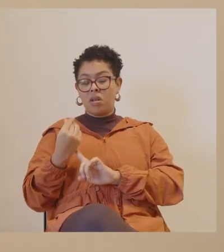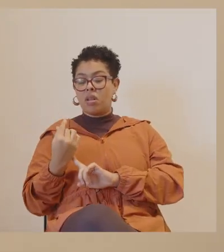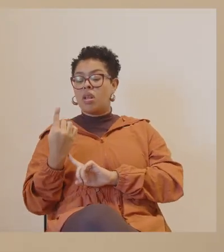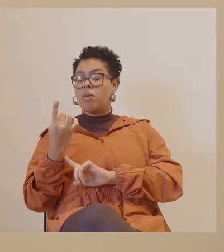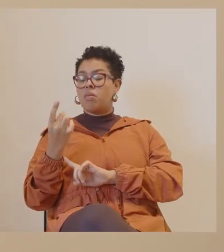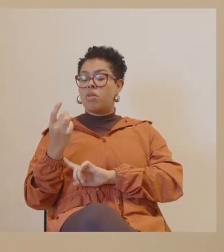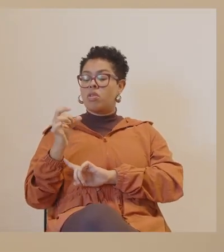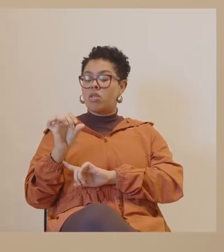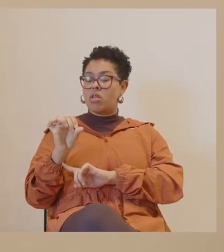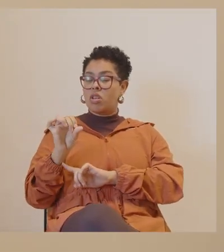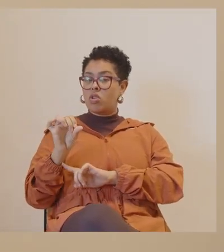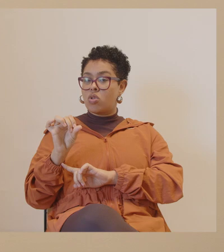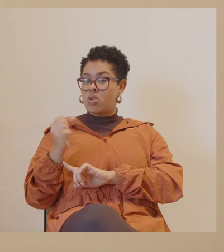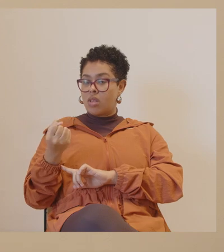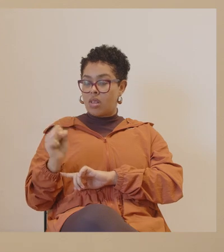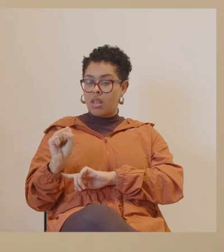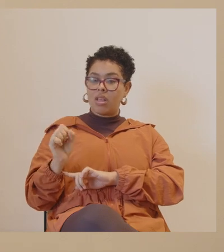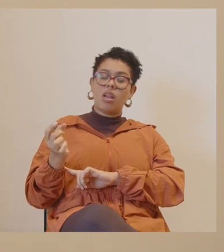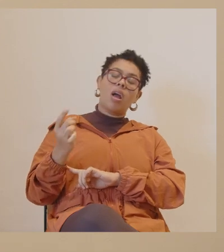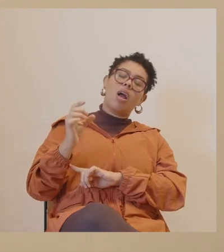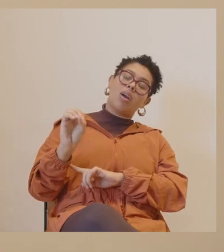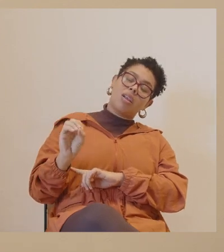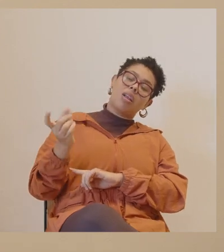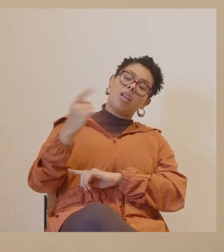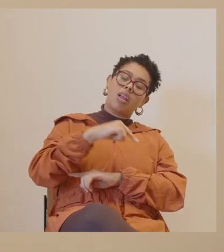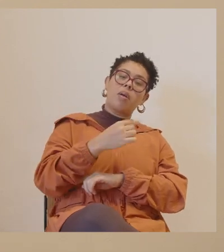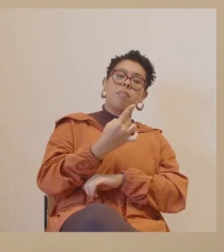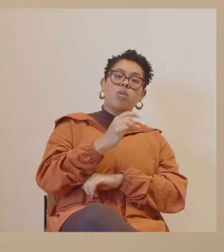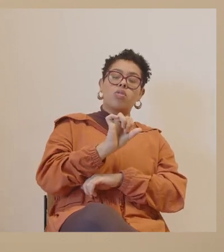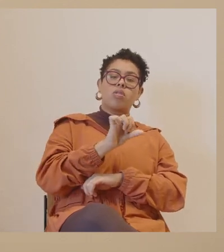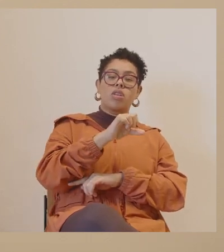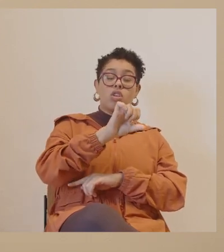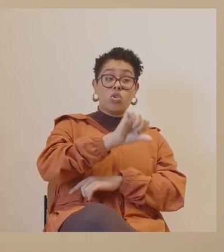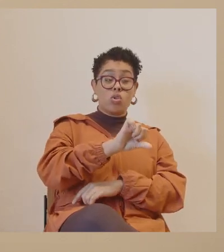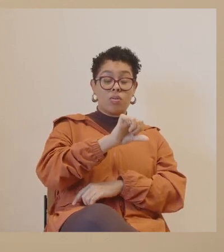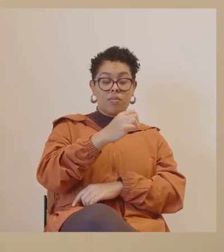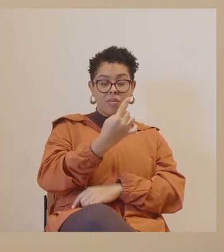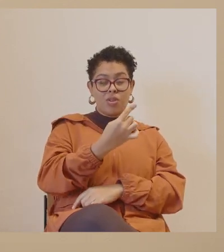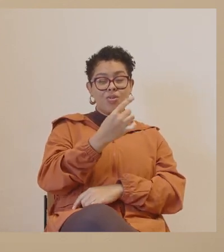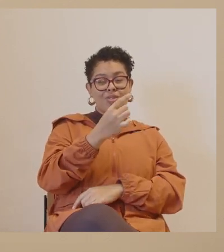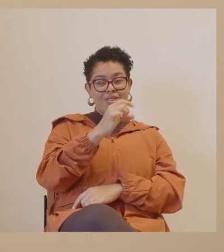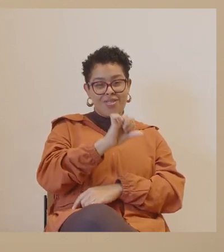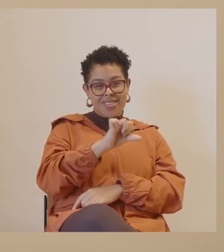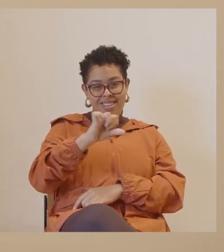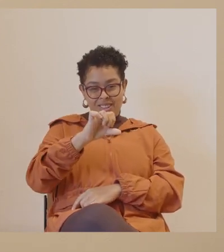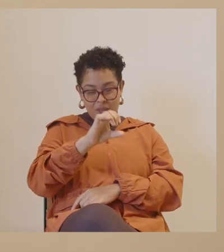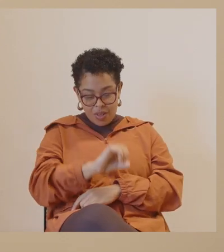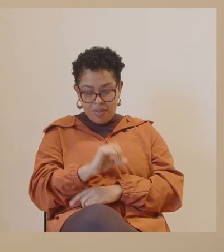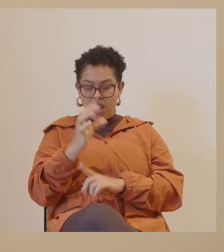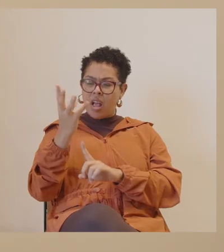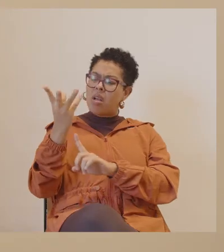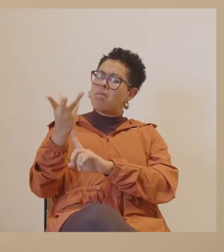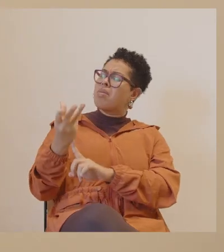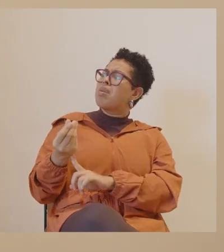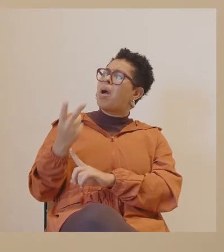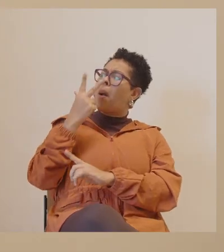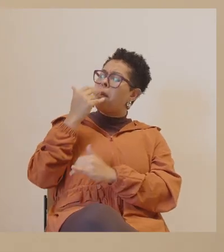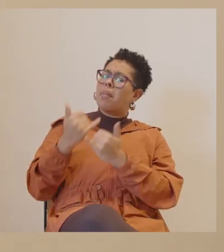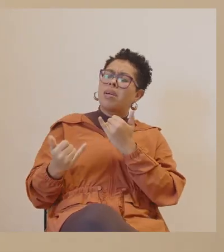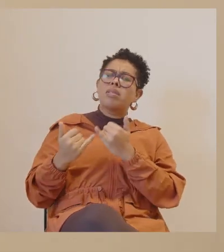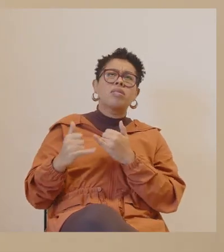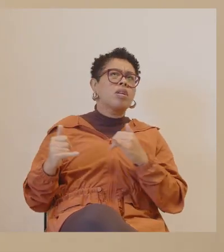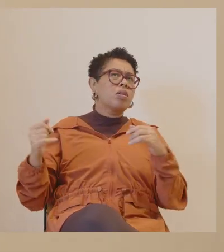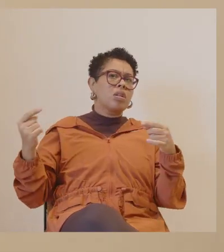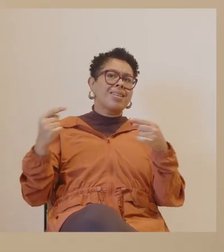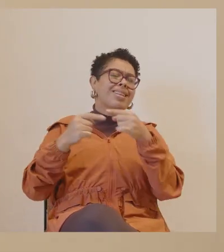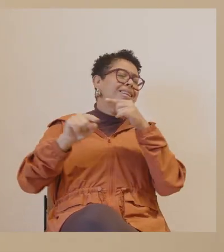anos 90. Né? Então, até então, essas pinturas eram lidas como assim, uma coisa totalmente